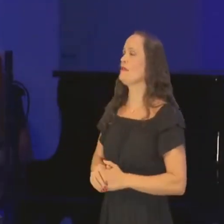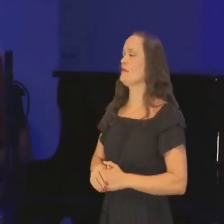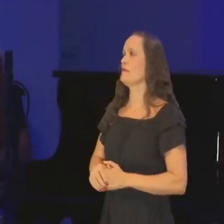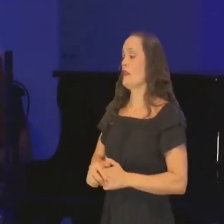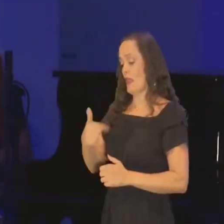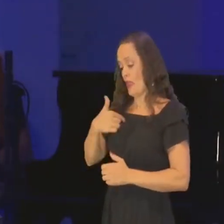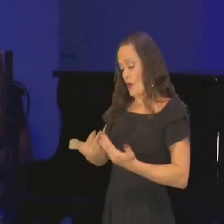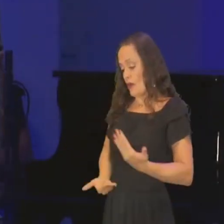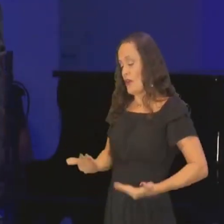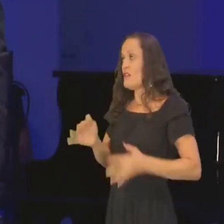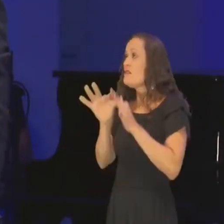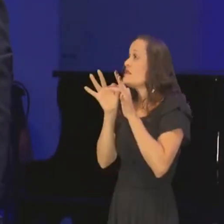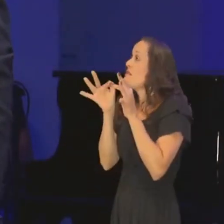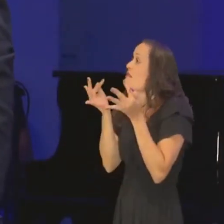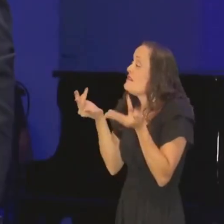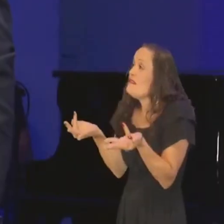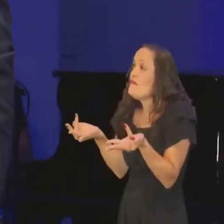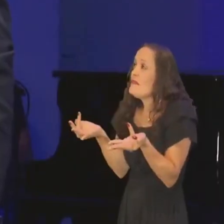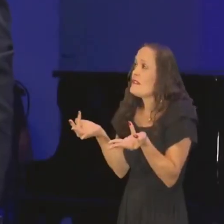Deus.